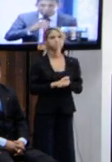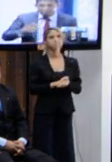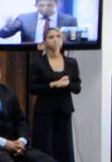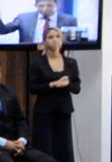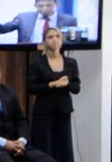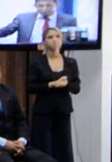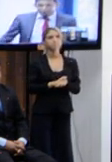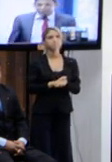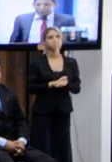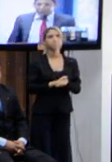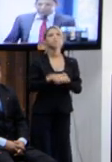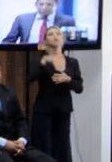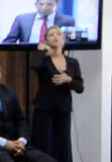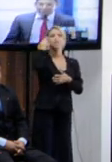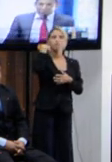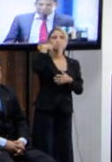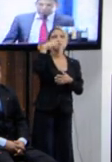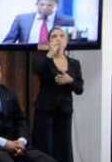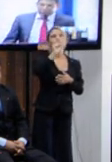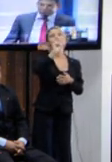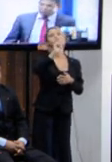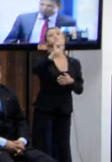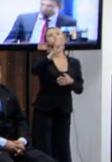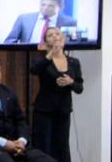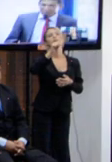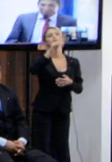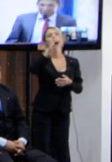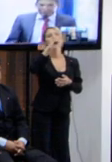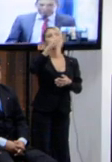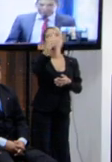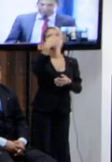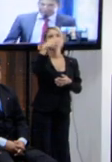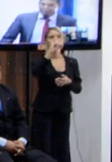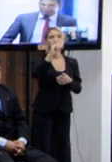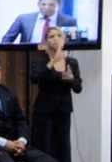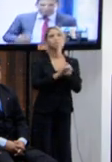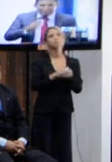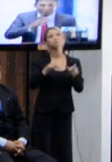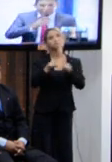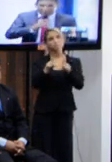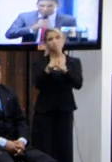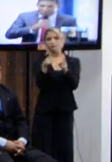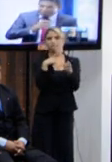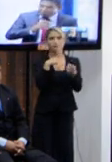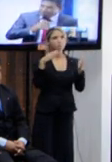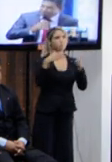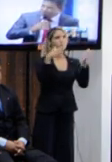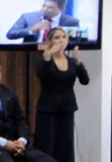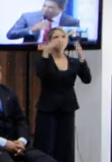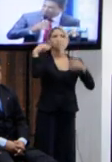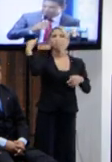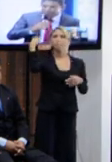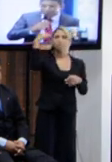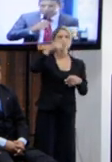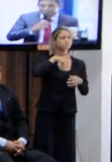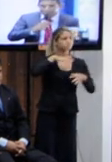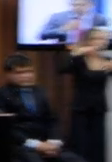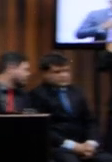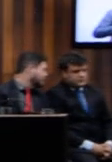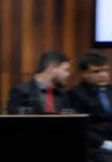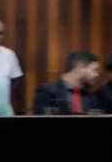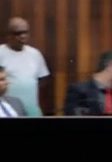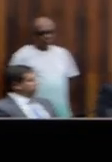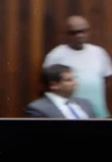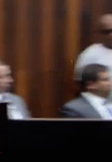tem uma carreira brilhante pela frente agora, um status agora para ser vencido, tenho certeza que ele vai cumprir